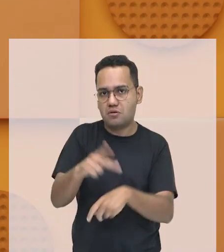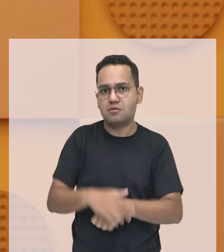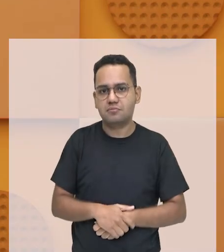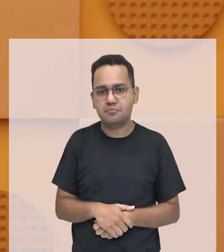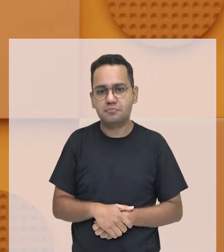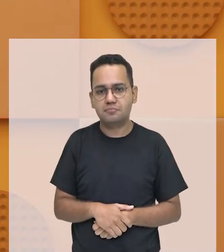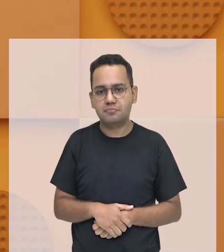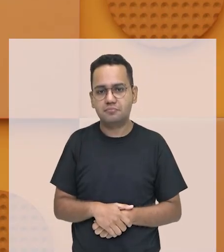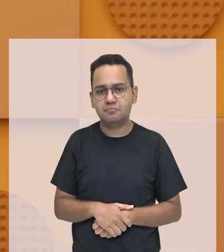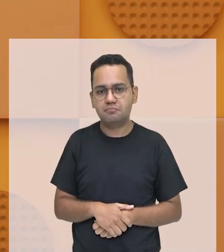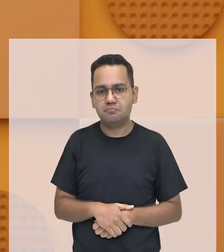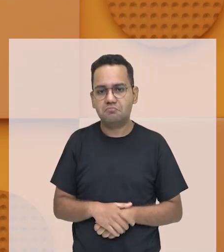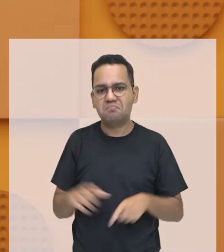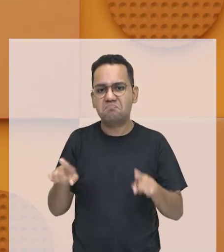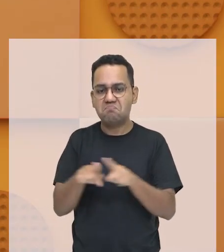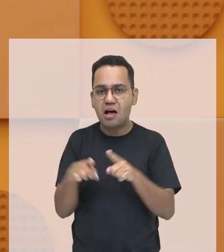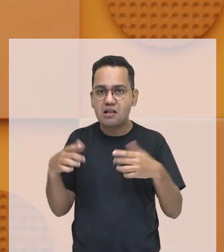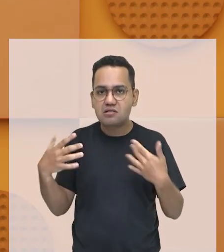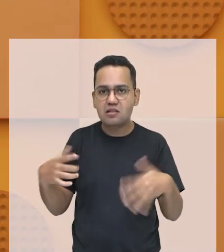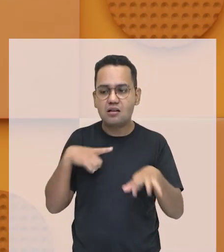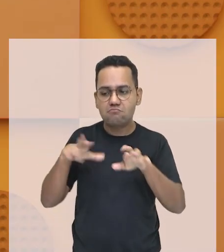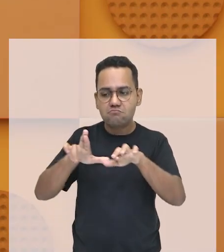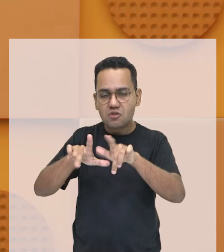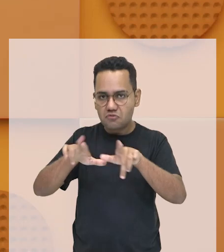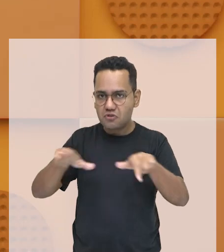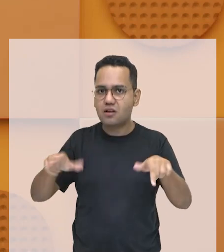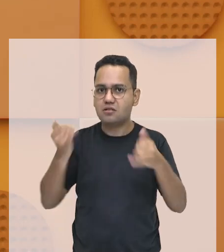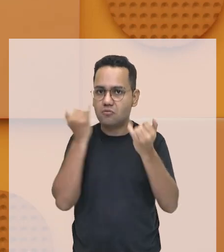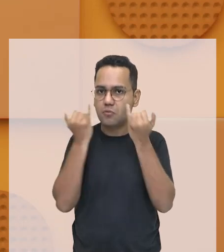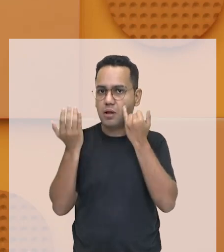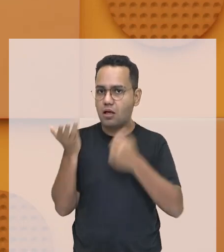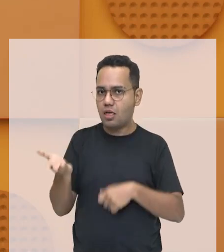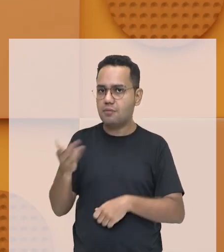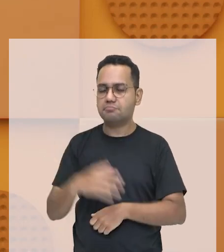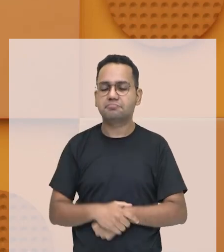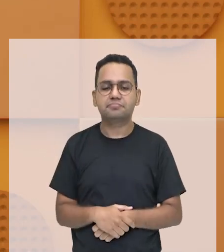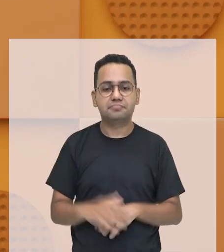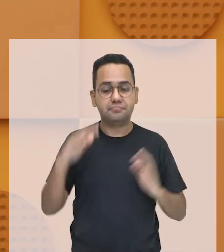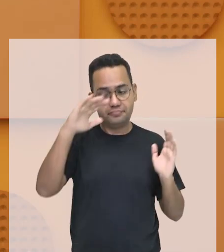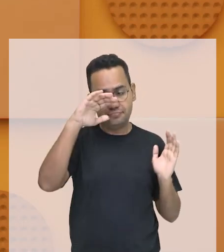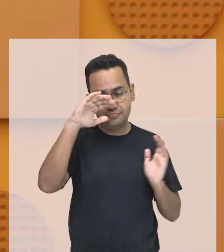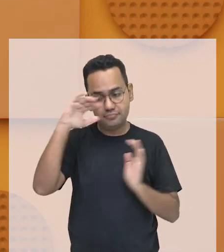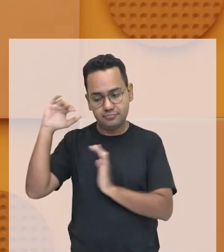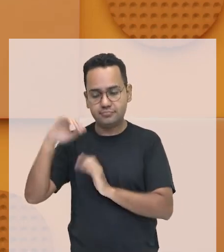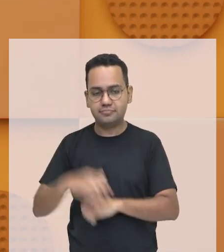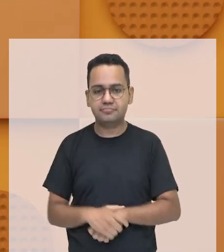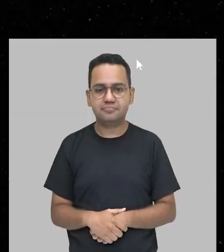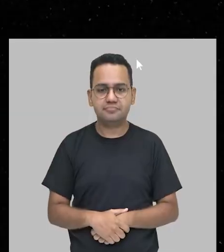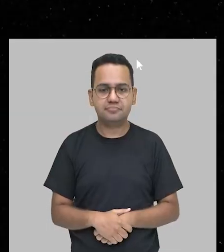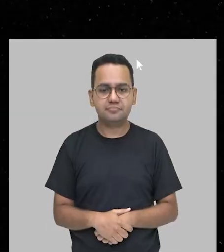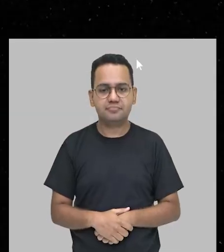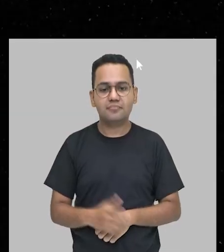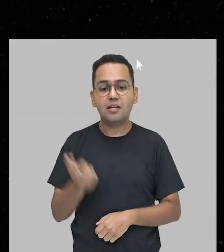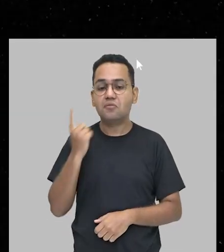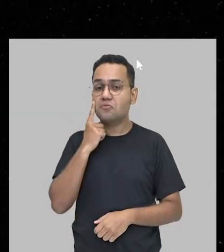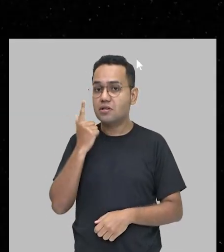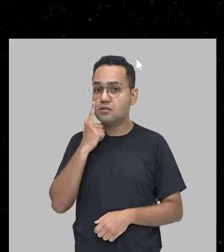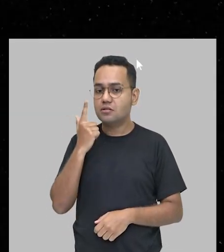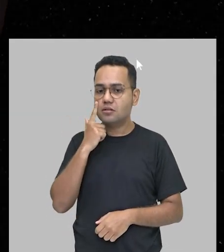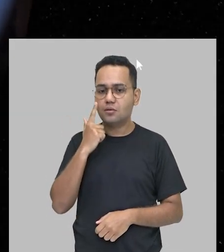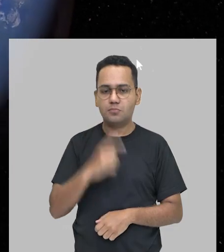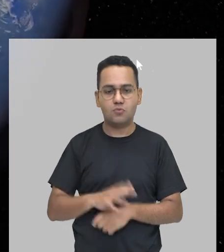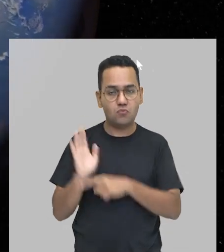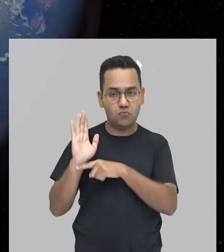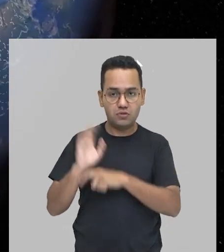temos muitas coisas acontecendo aí, tá ok? Vamos dar uma olhada aqui numa animação, então vamos chegando